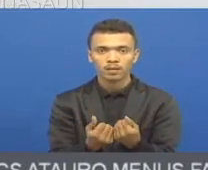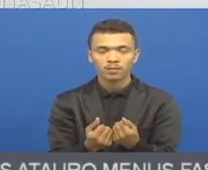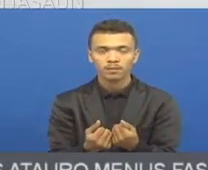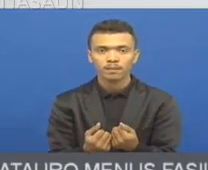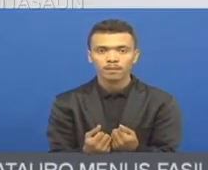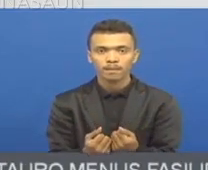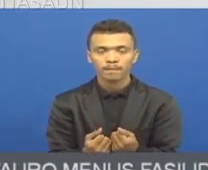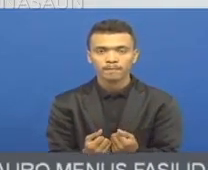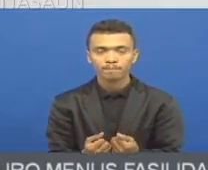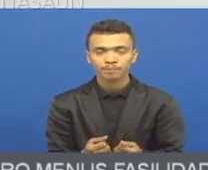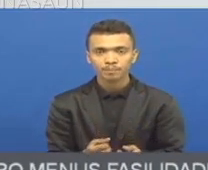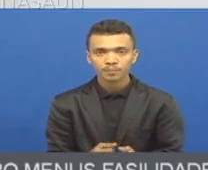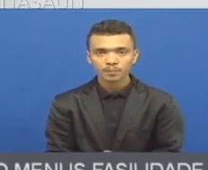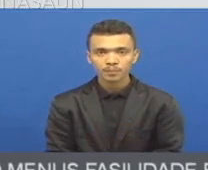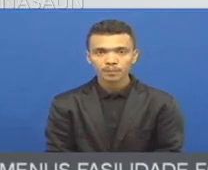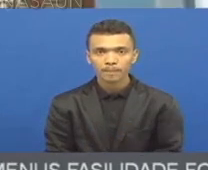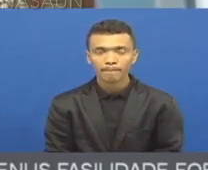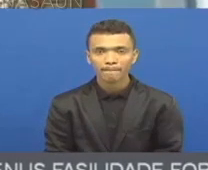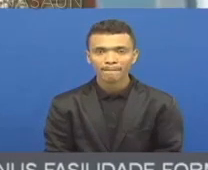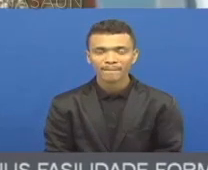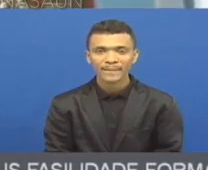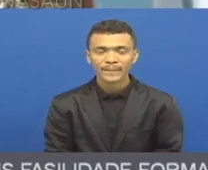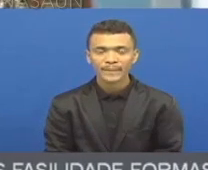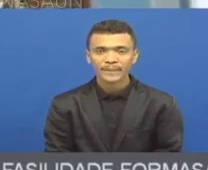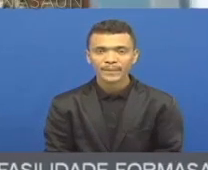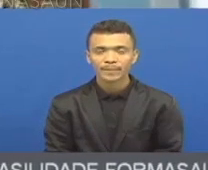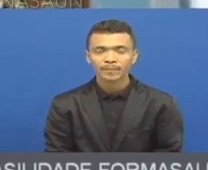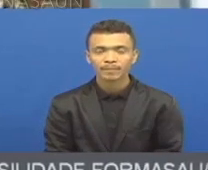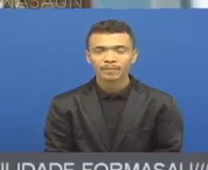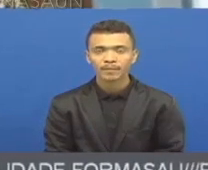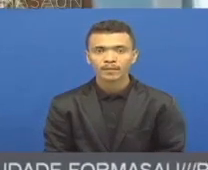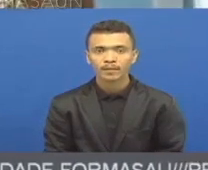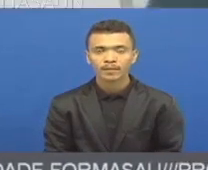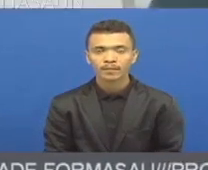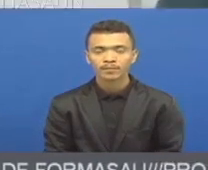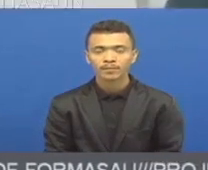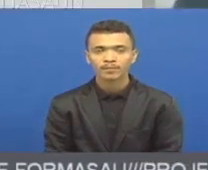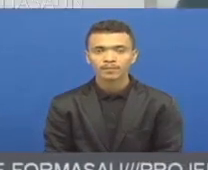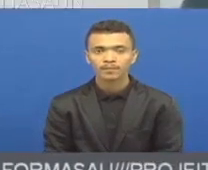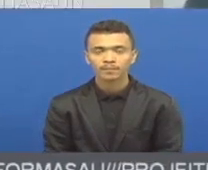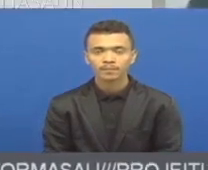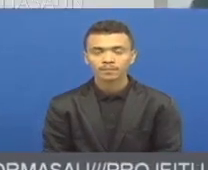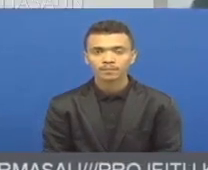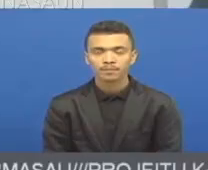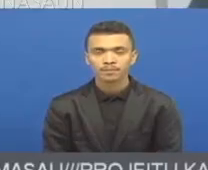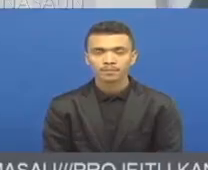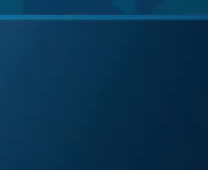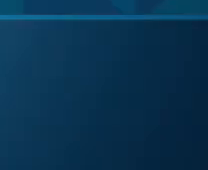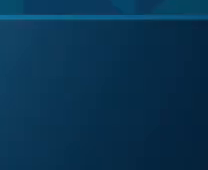fatin. Modolaran uma hito no masanulo raihun inclui salue malere. Husia e leu Tomé Fernandes,